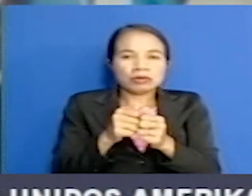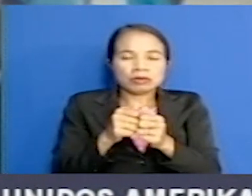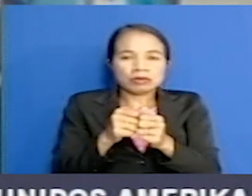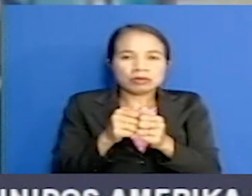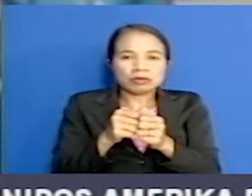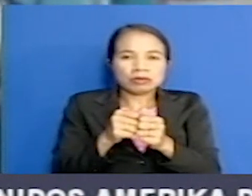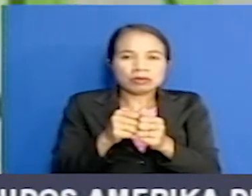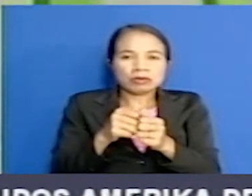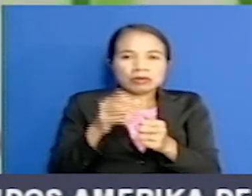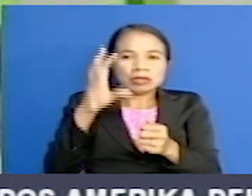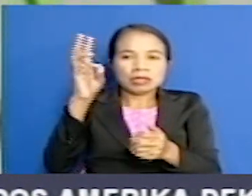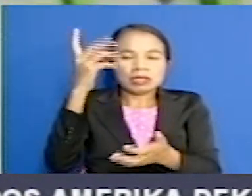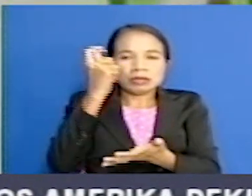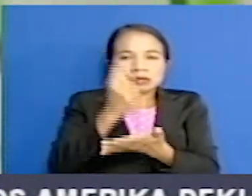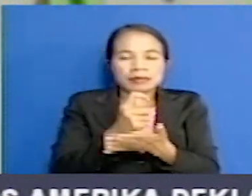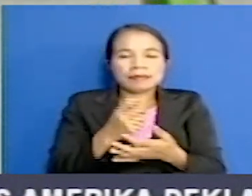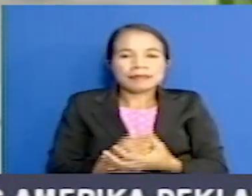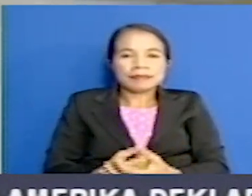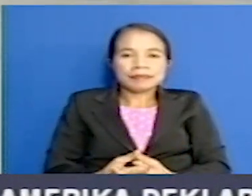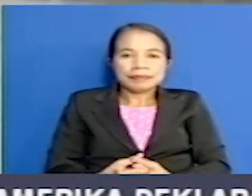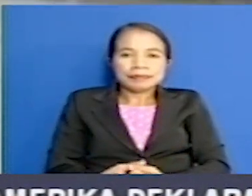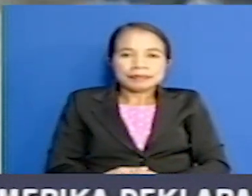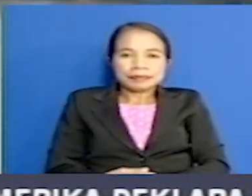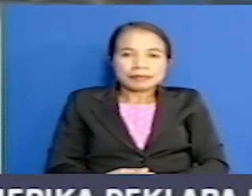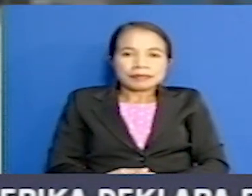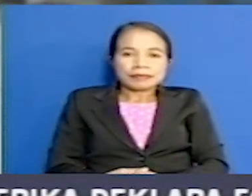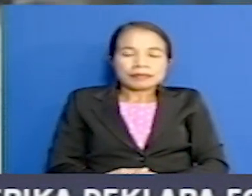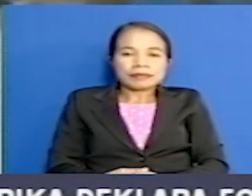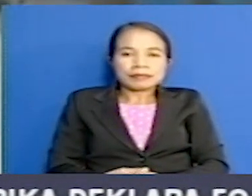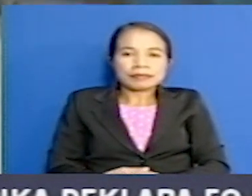americano rihunen. Rusi Maubici Ainaro basti noronya ne reportagem.